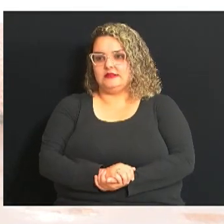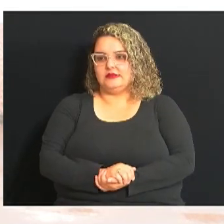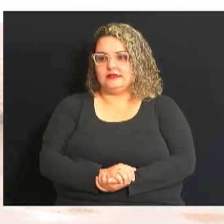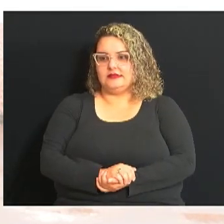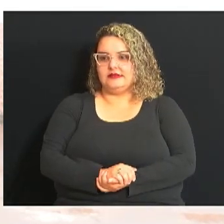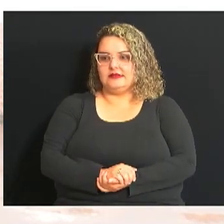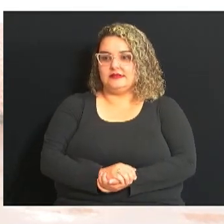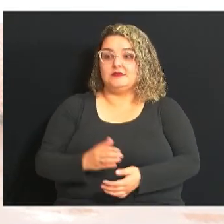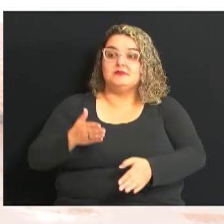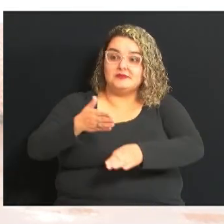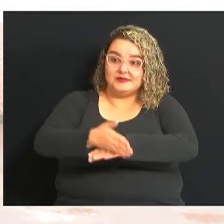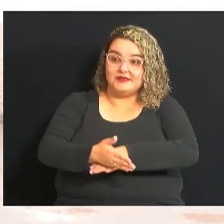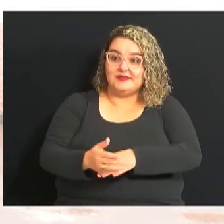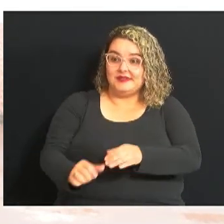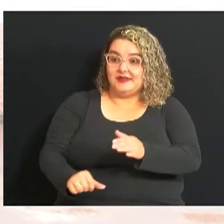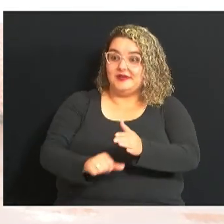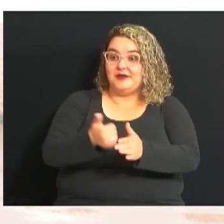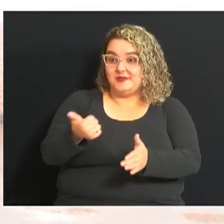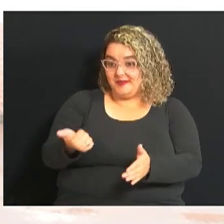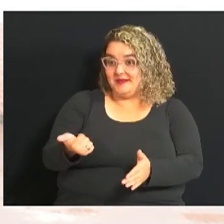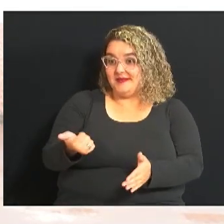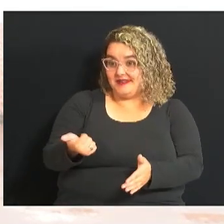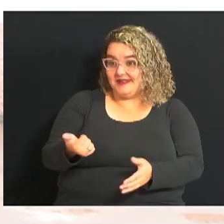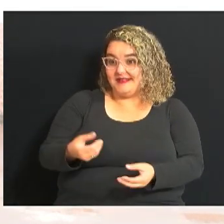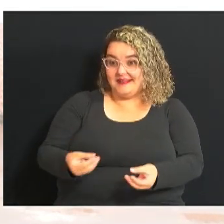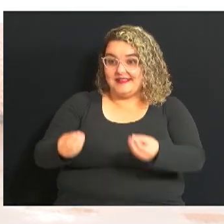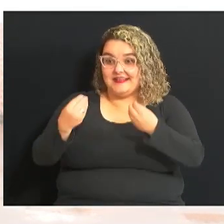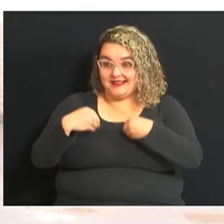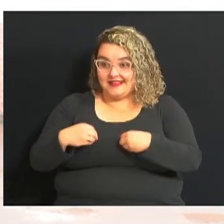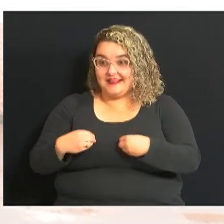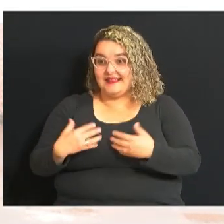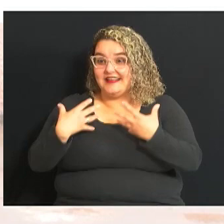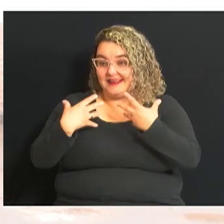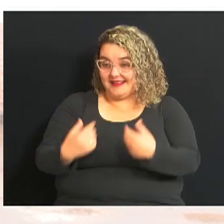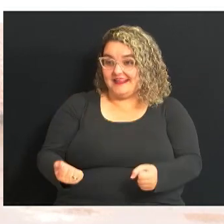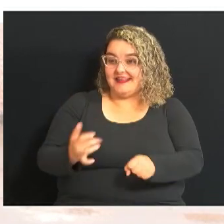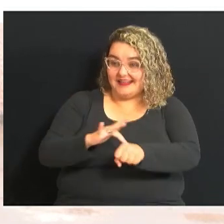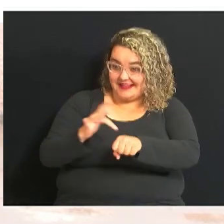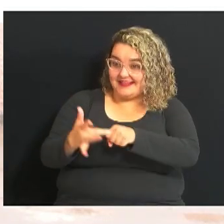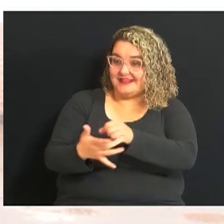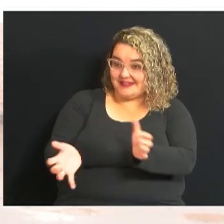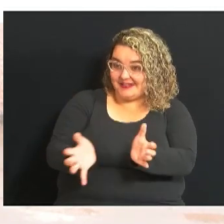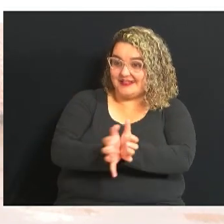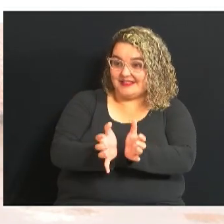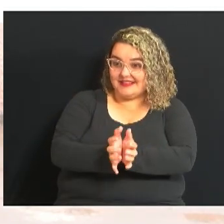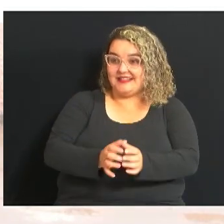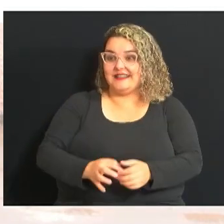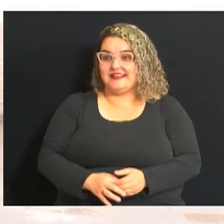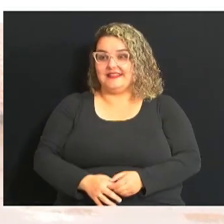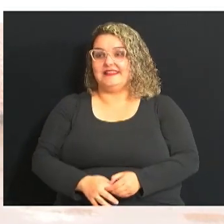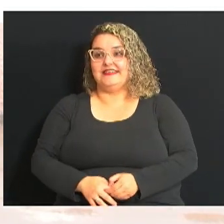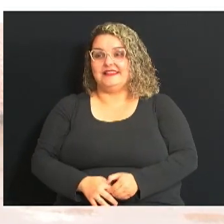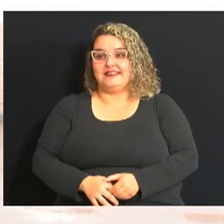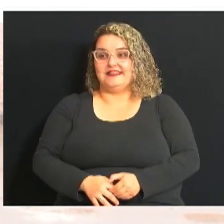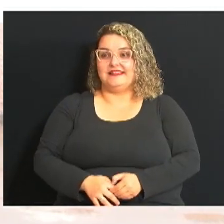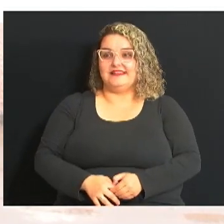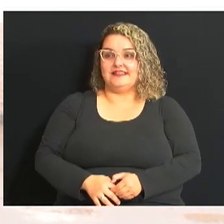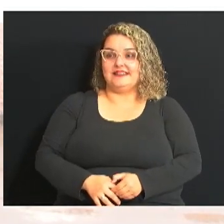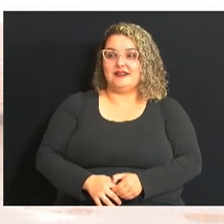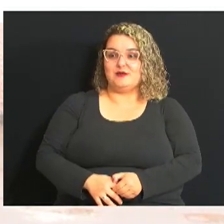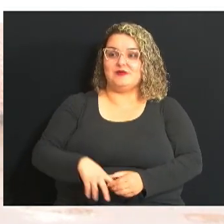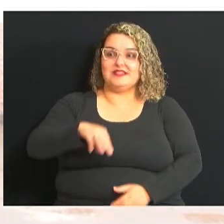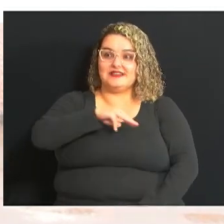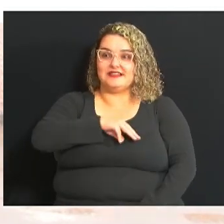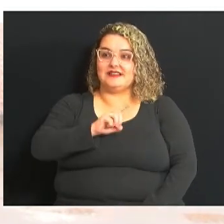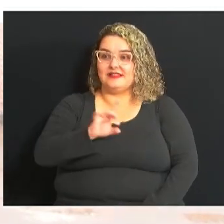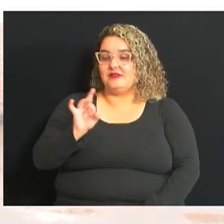logo o primeiro papel que me deram foi subir as redes sociais do grupo. E não só as redes sociais,